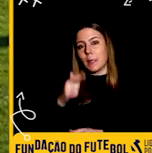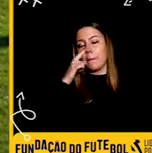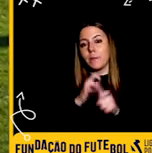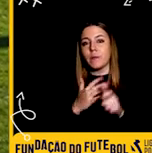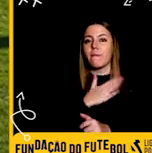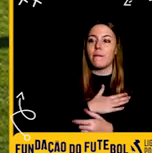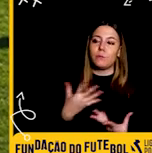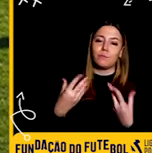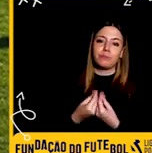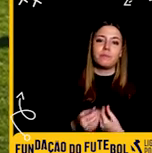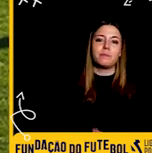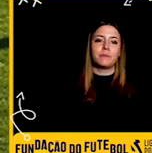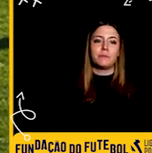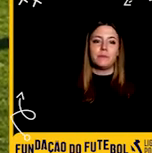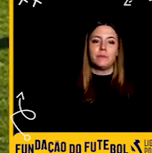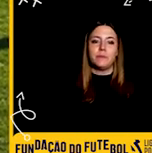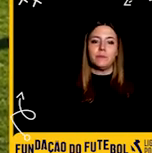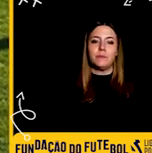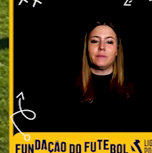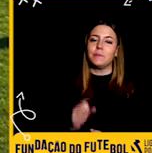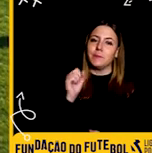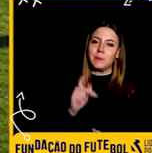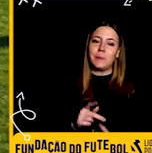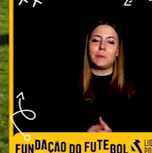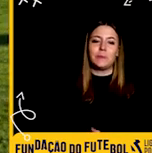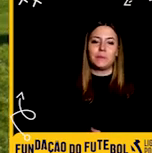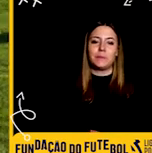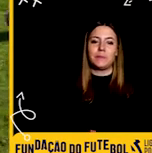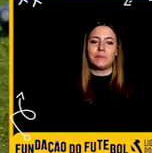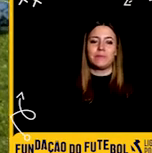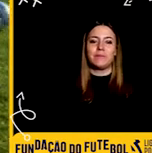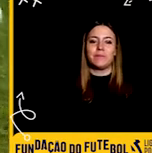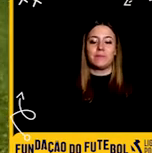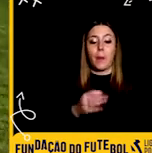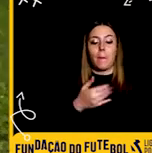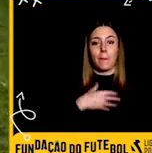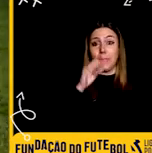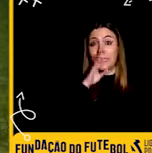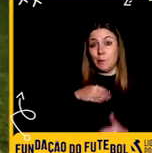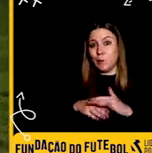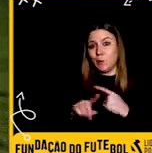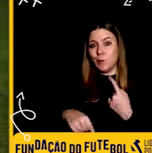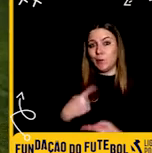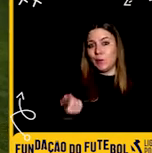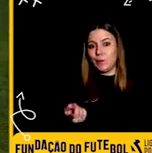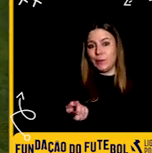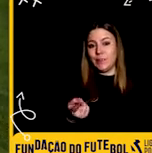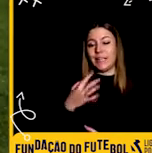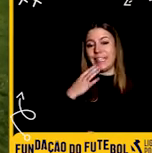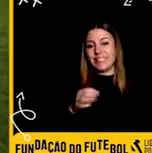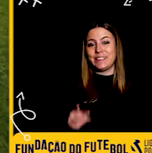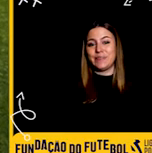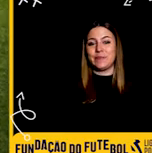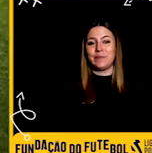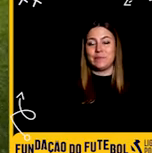então juntar-nos aos adeptos. Iam todos aos adeptos. Juntar-nos aos adeptos. Ok. Ouviram? O Pedro, se fizer outro golo, acho que vai